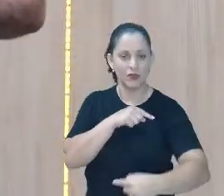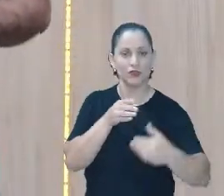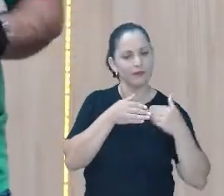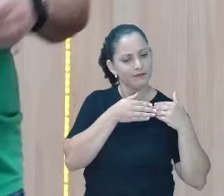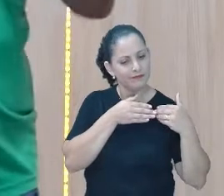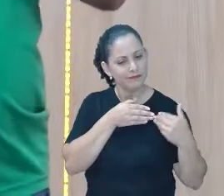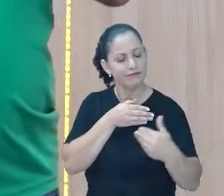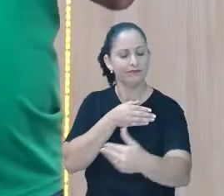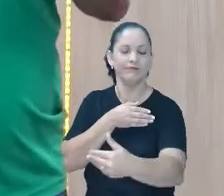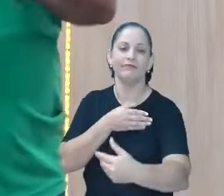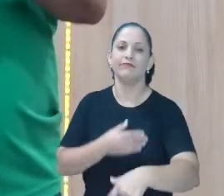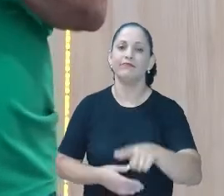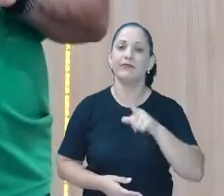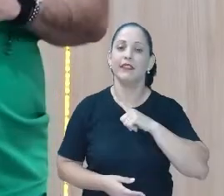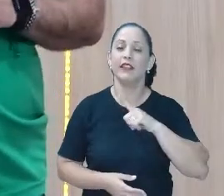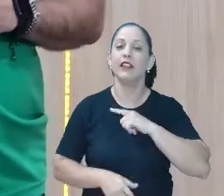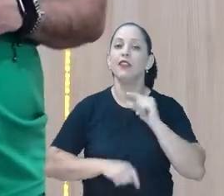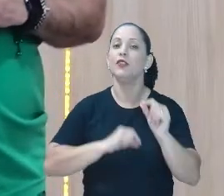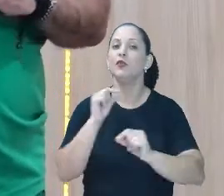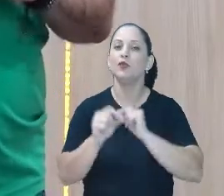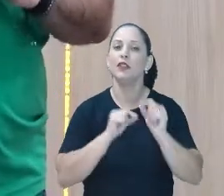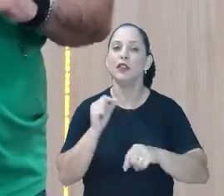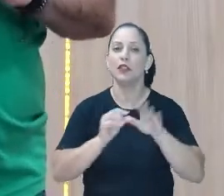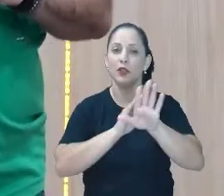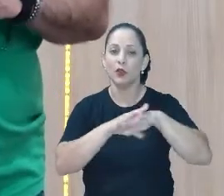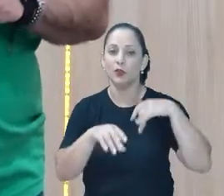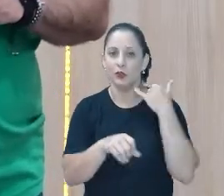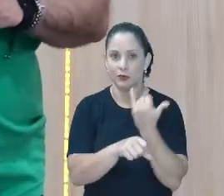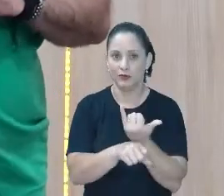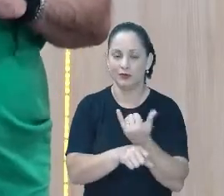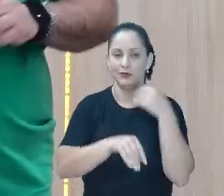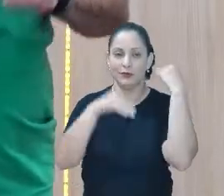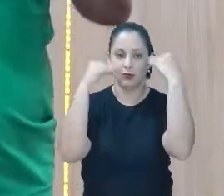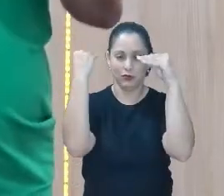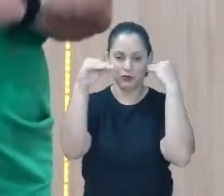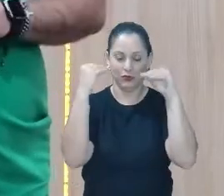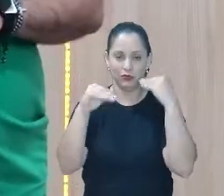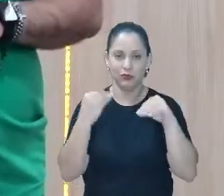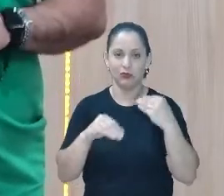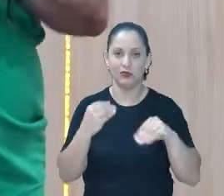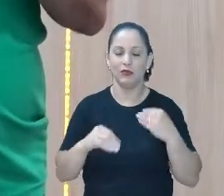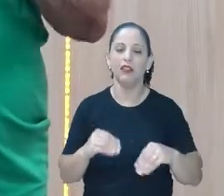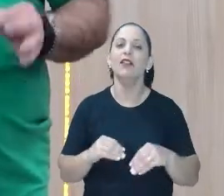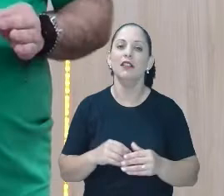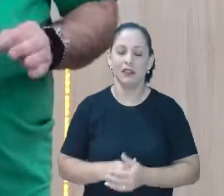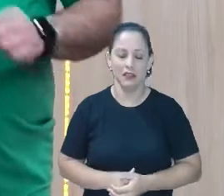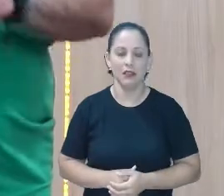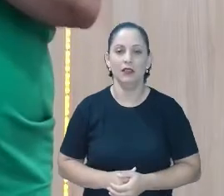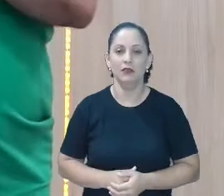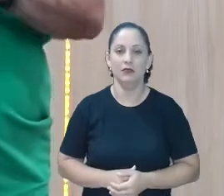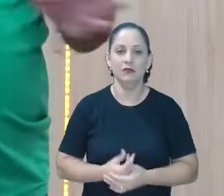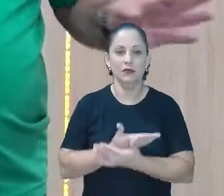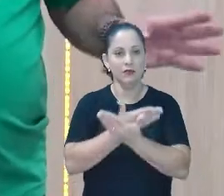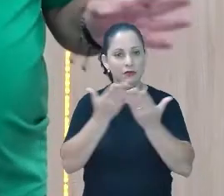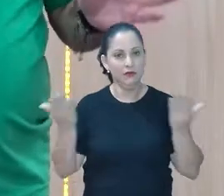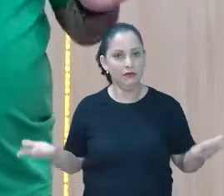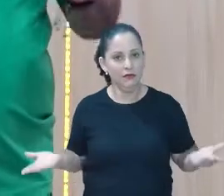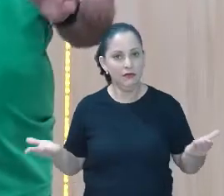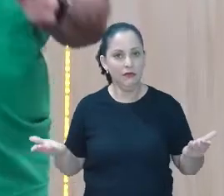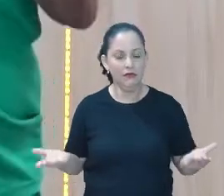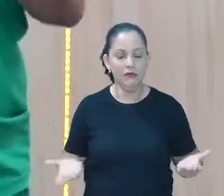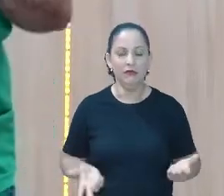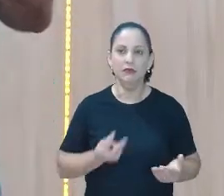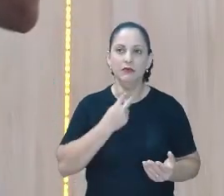período aqui da manhã, ela vai ser colocada lá no canal do Educa Recife, no YouTube. Então, você não tem